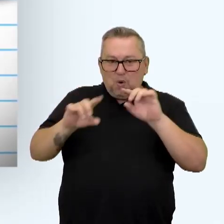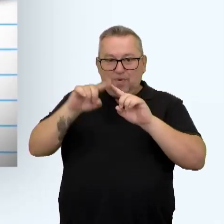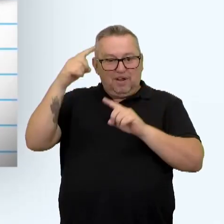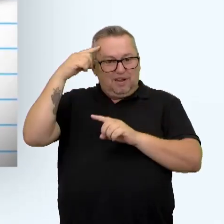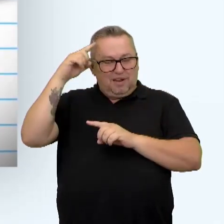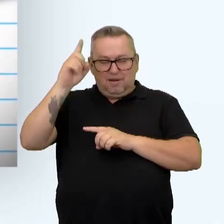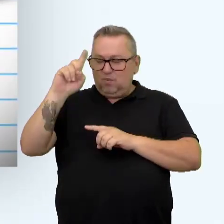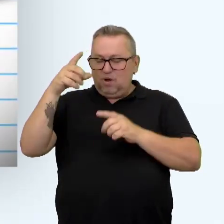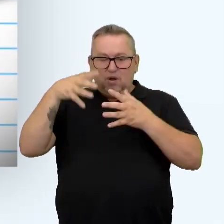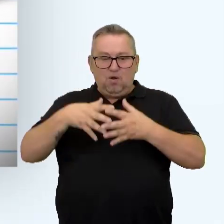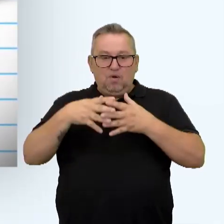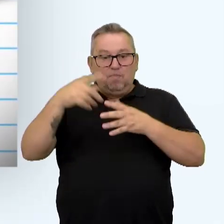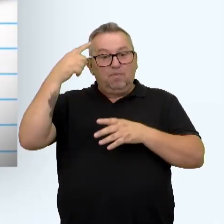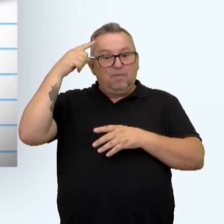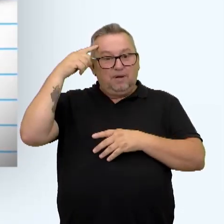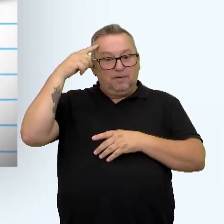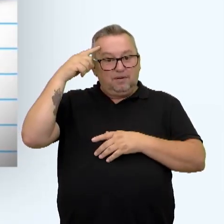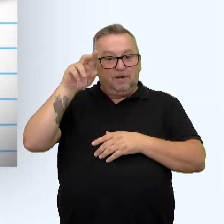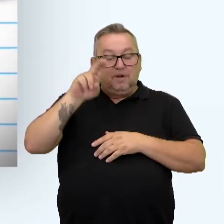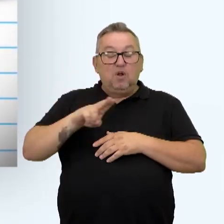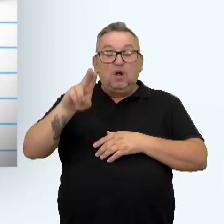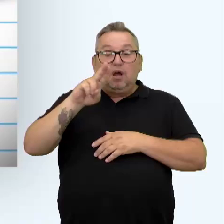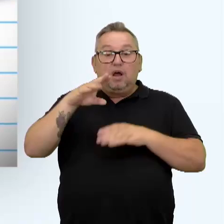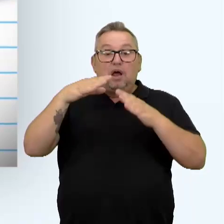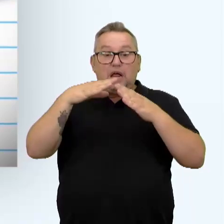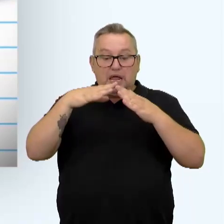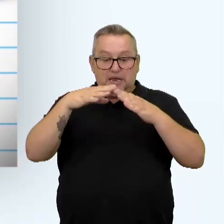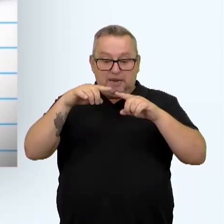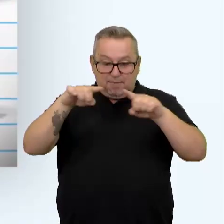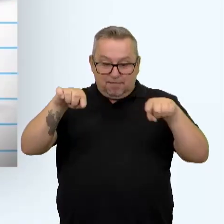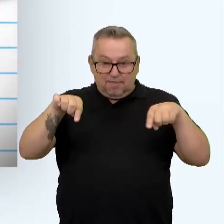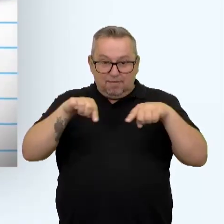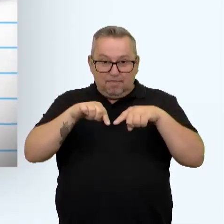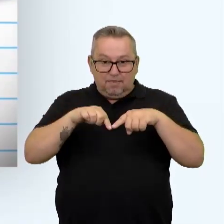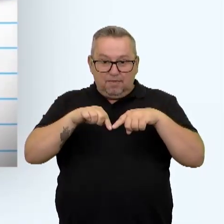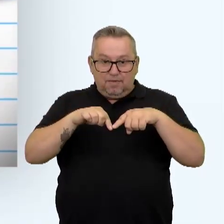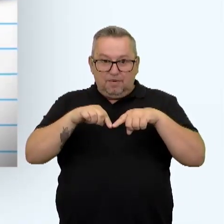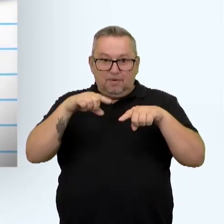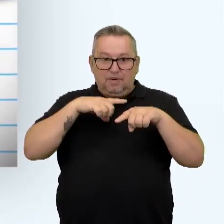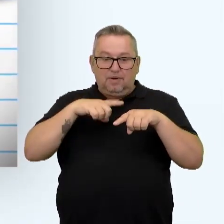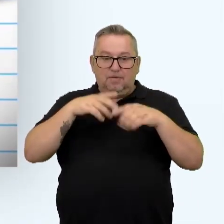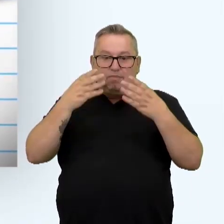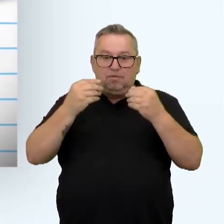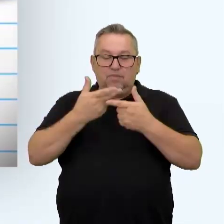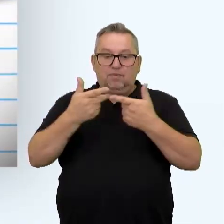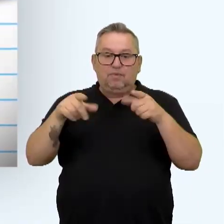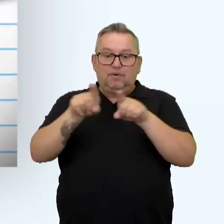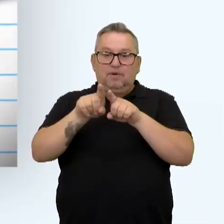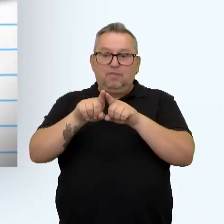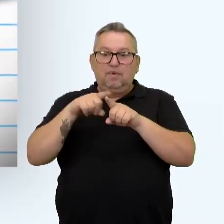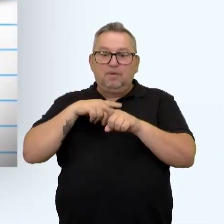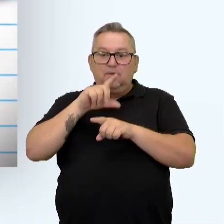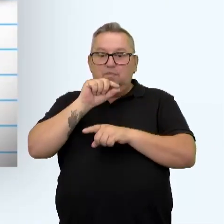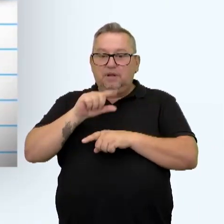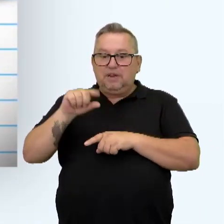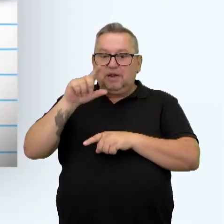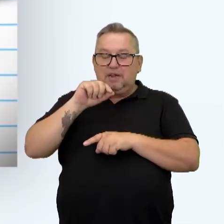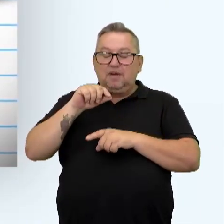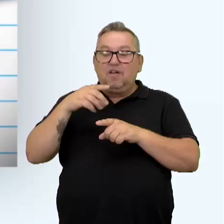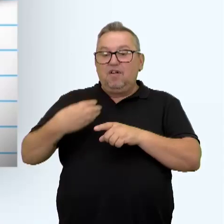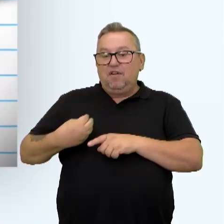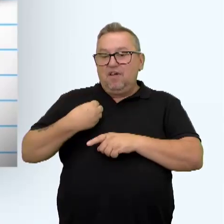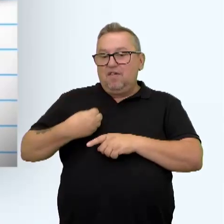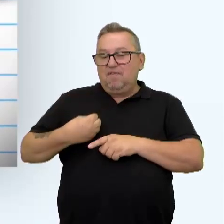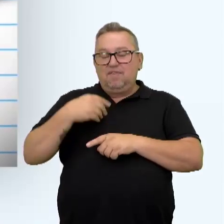complicada. Imagine um quintal pouco usado de uma casa, um amplo espaço com grama e alguns arbustos, onde passarinhos e formigas